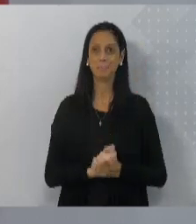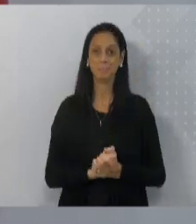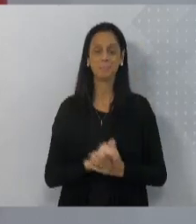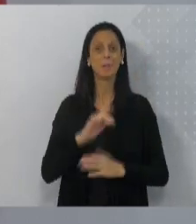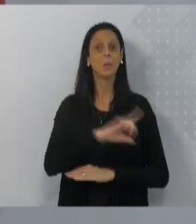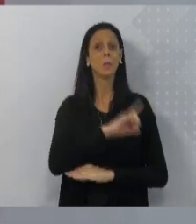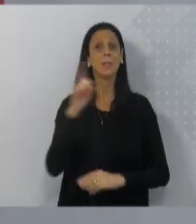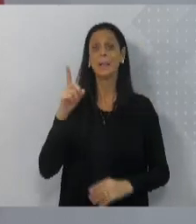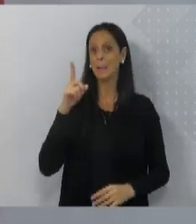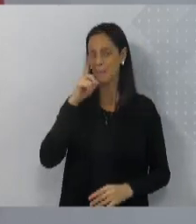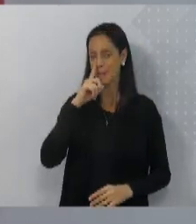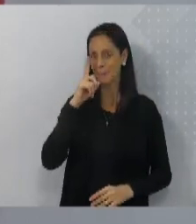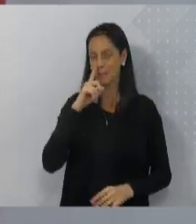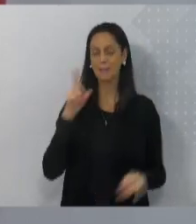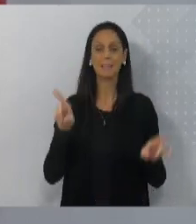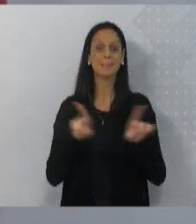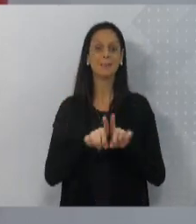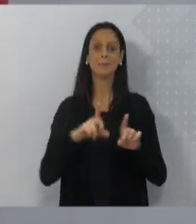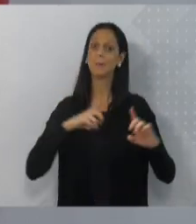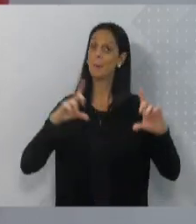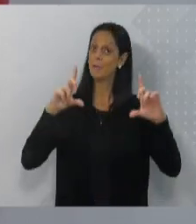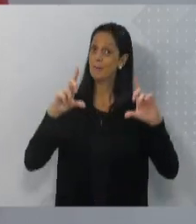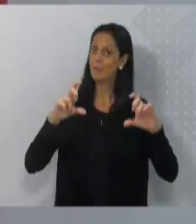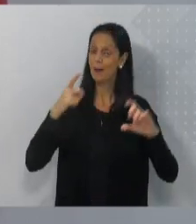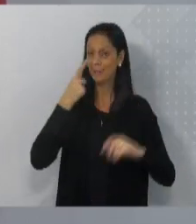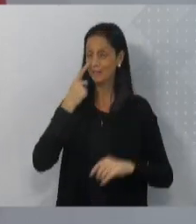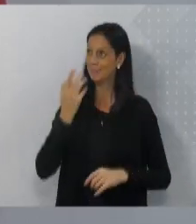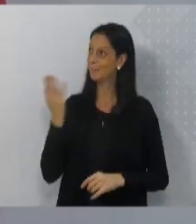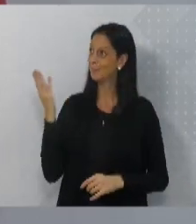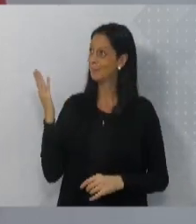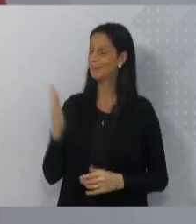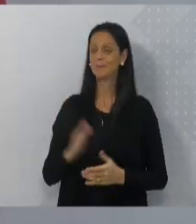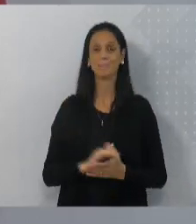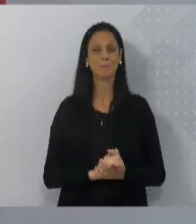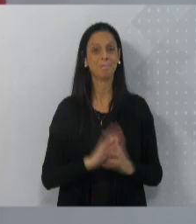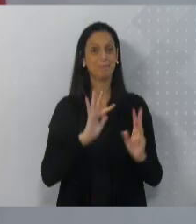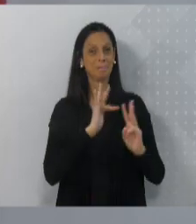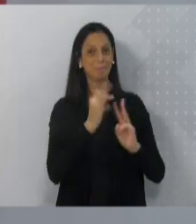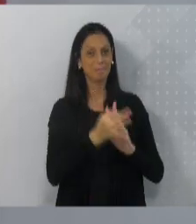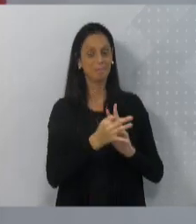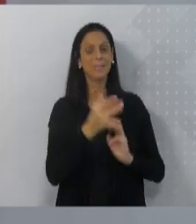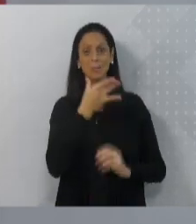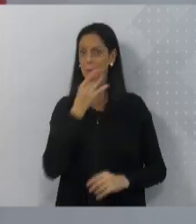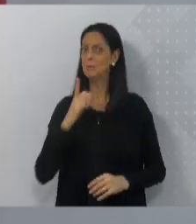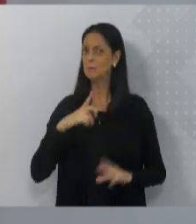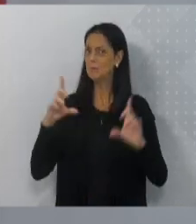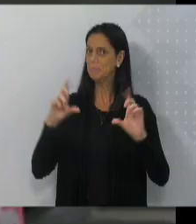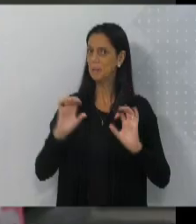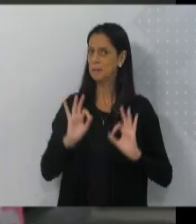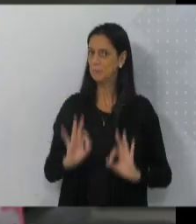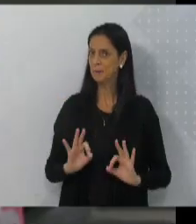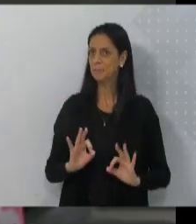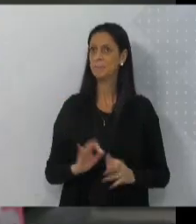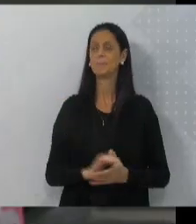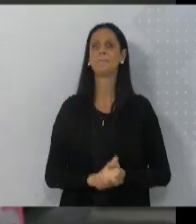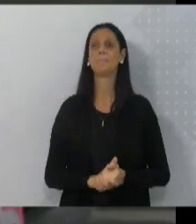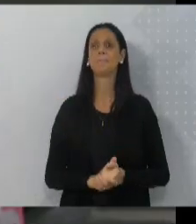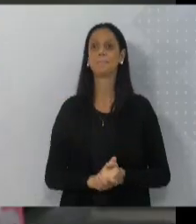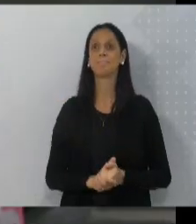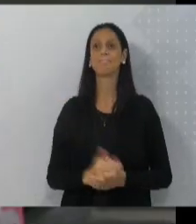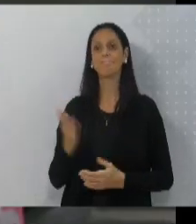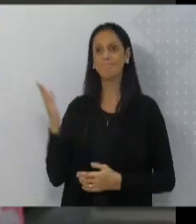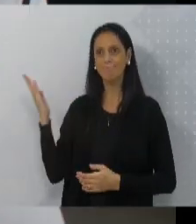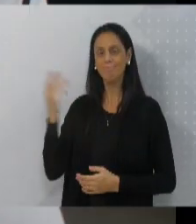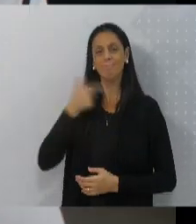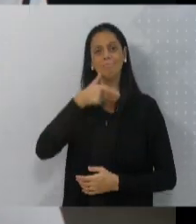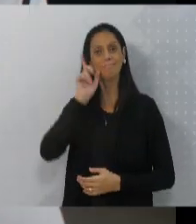das Mães. Ontem também nós temos uma foto ali também da Profamília, não, acho que nós temos, né? Isso. Então, ontem de tarde